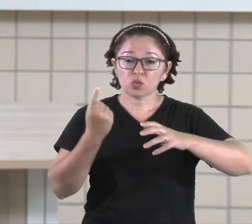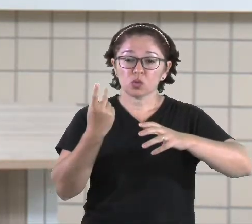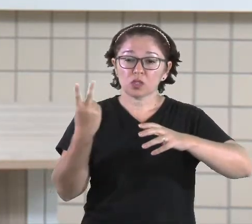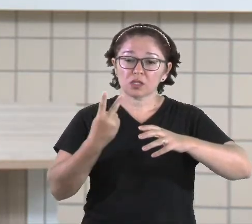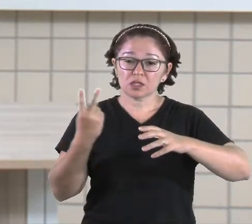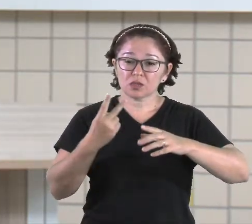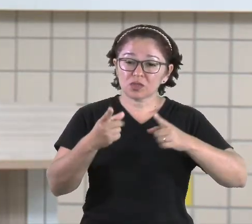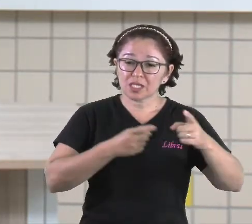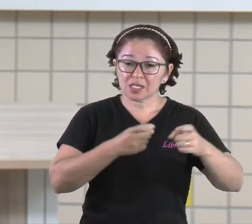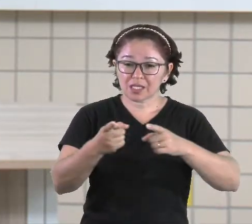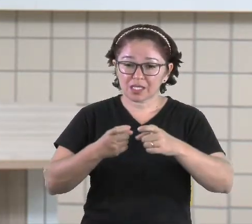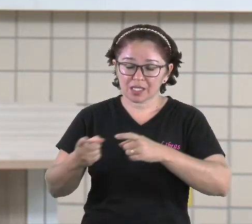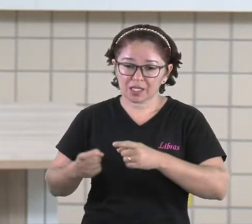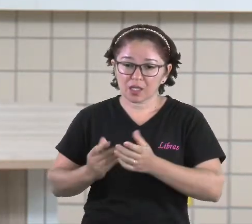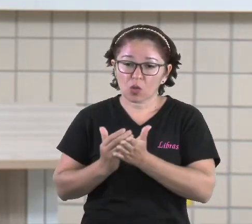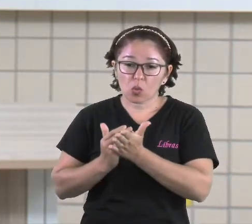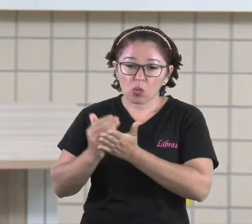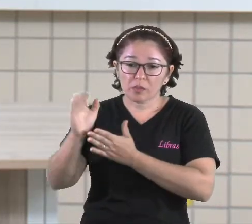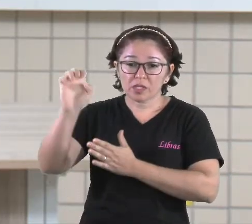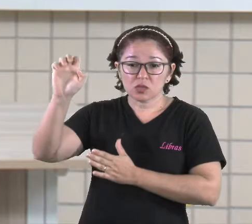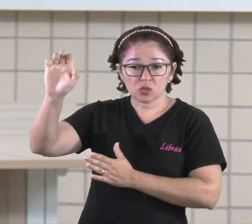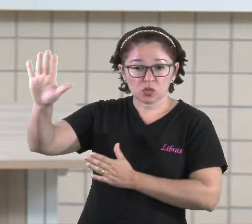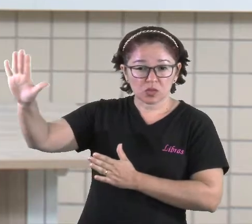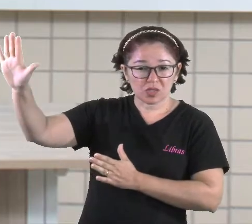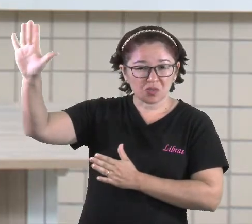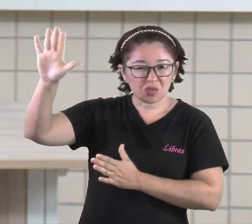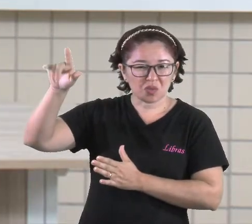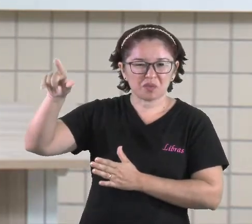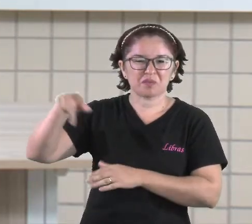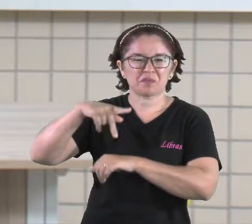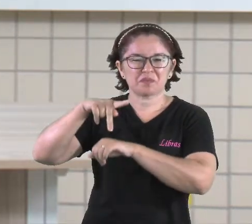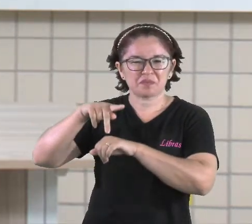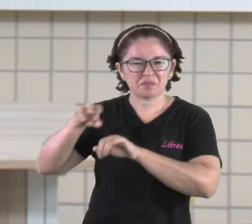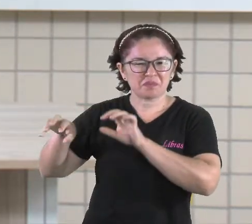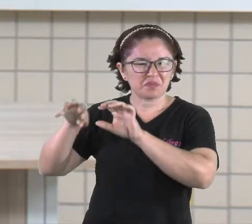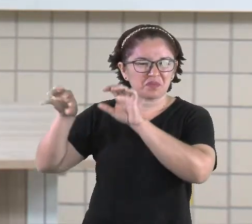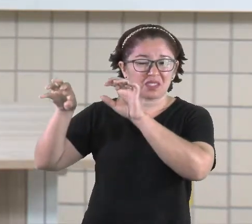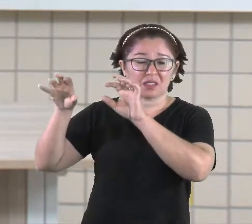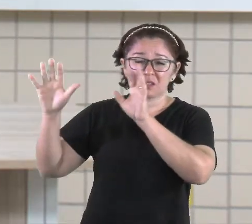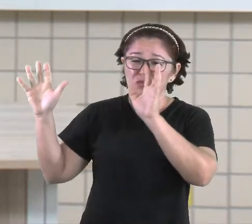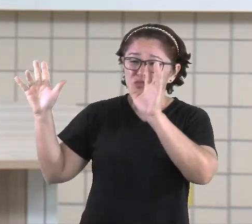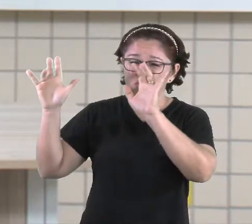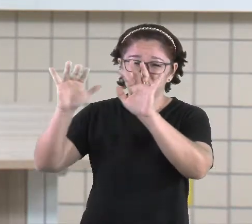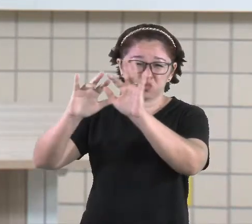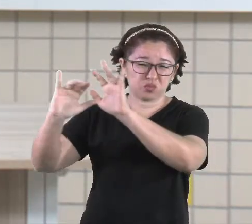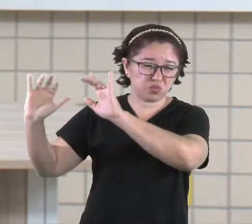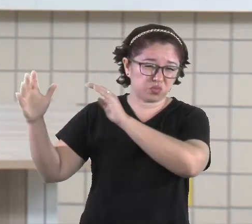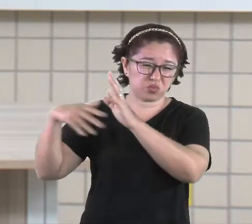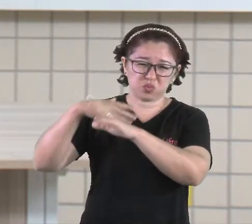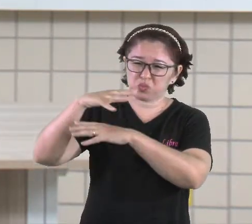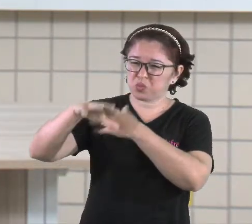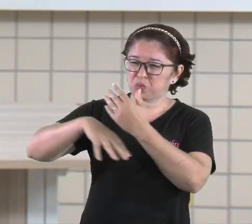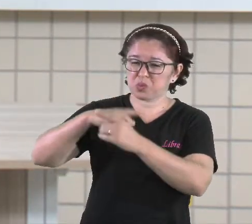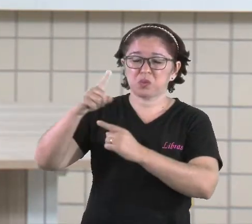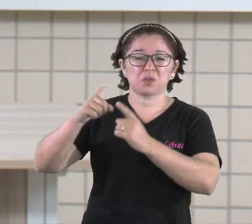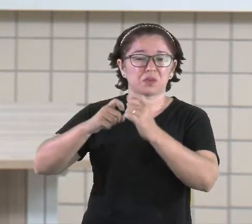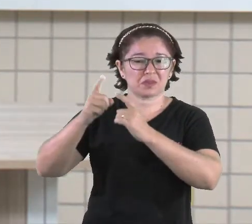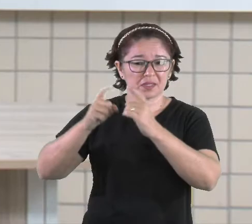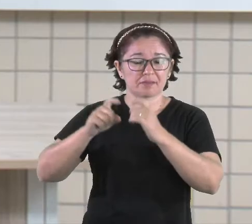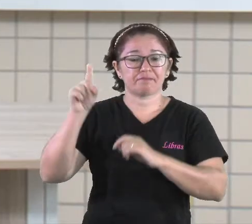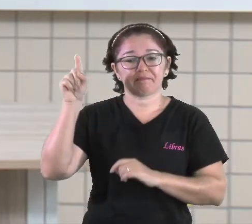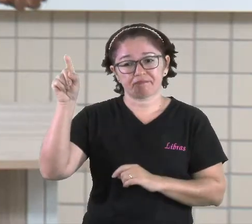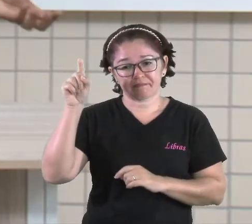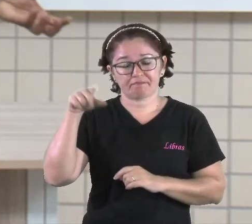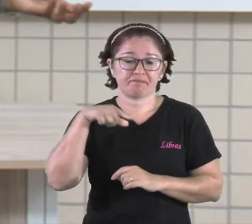estava em curso na Europa, os países europeus todos envolvidos no conflito. As formas de governos ou